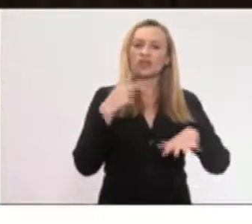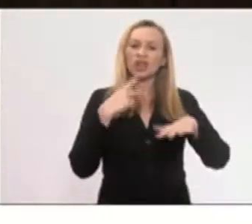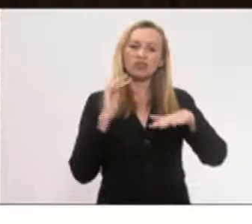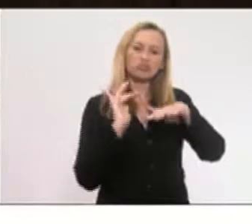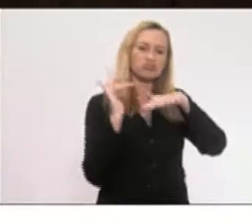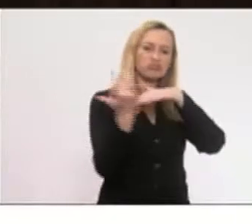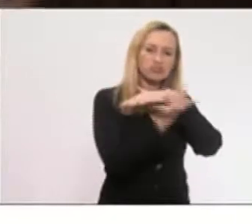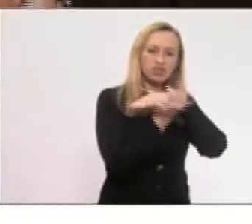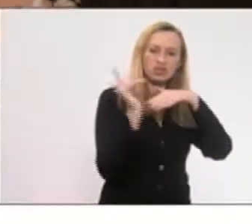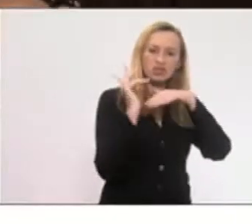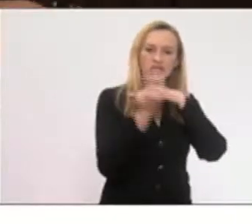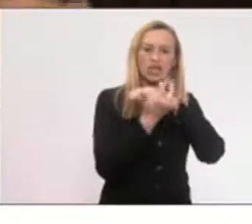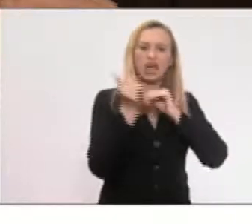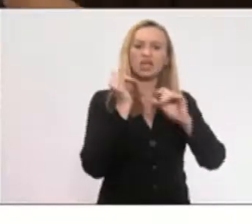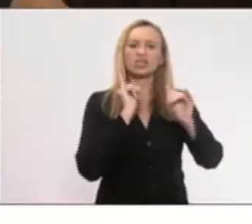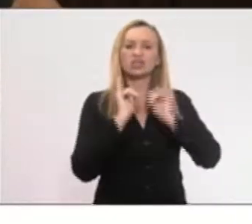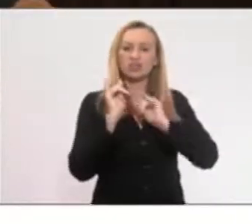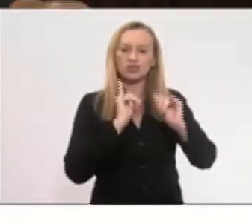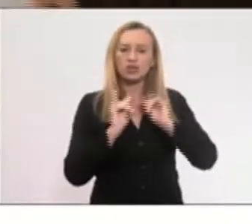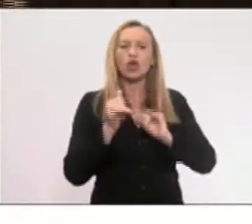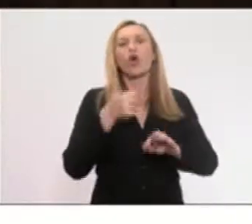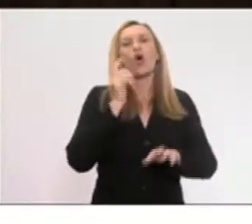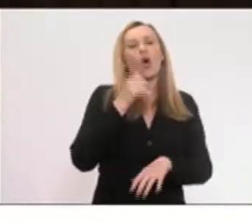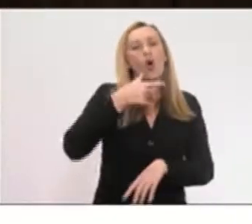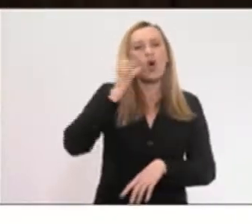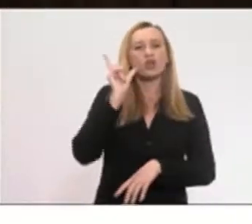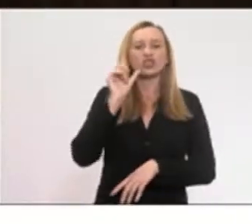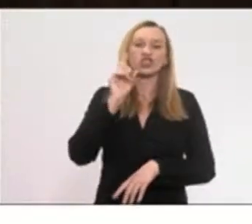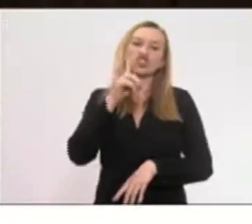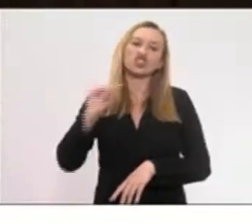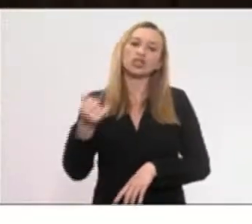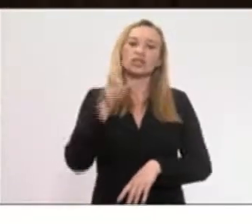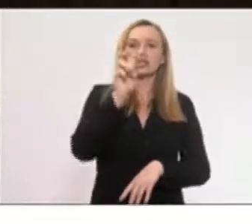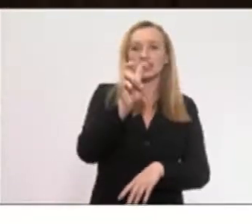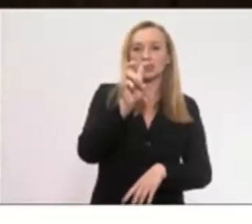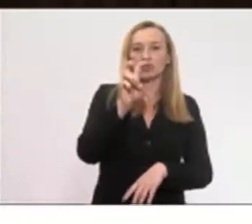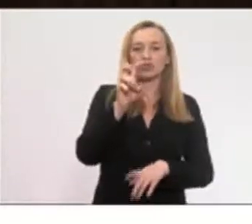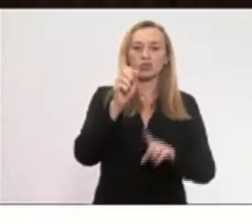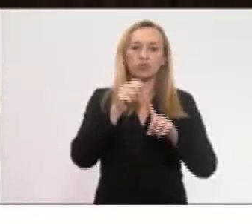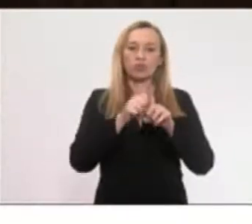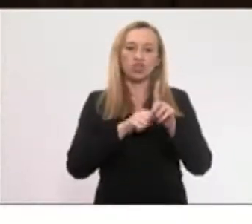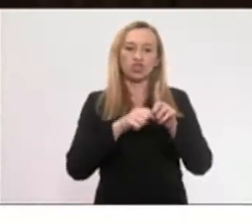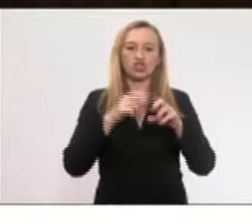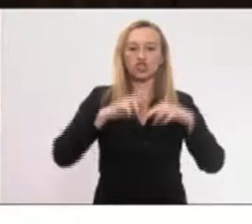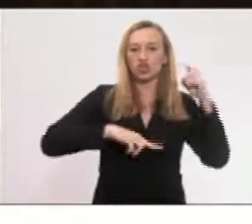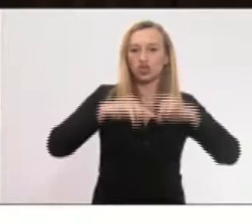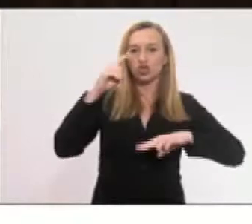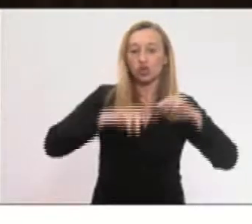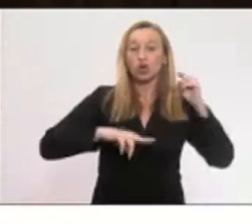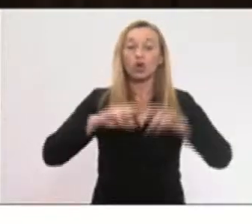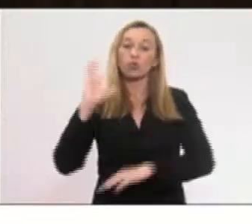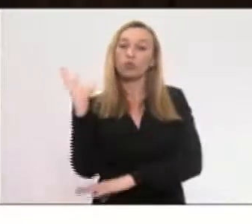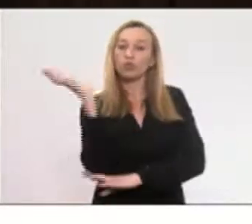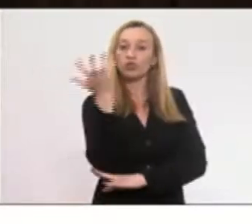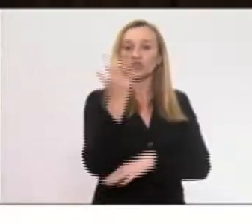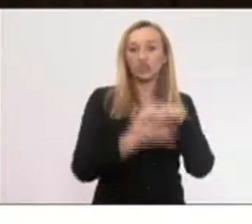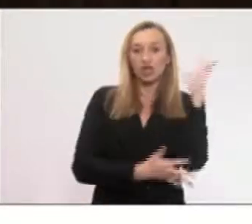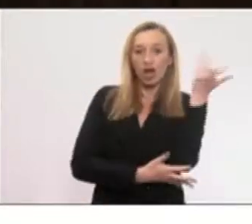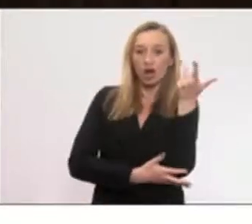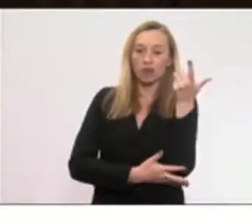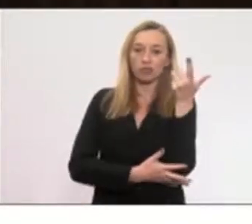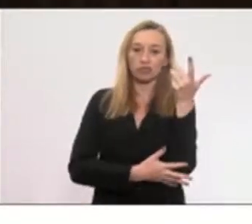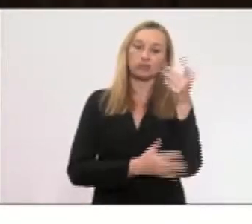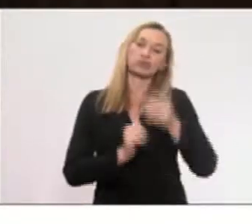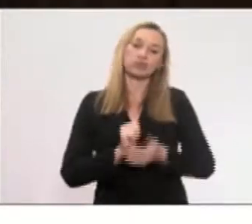redes, ontem, dia 5 de junho, Dia Mundial do Meio Ambiente.